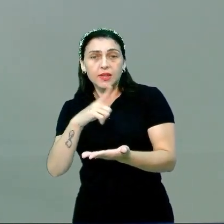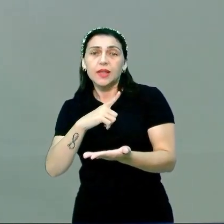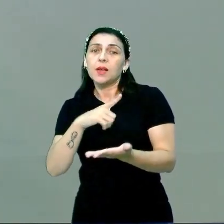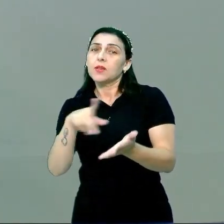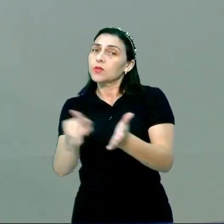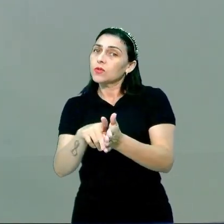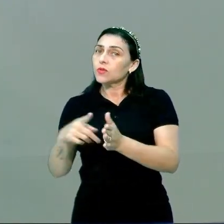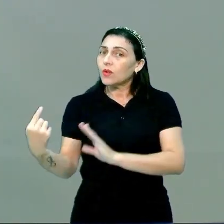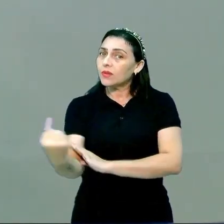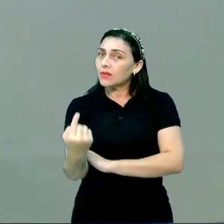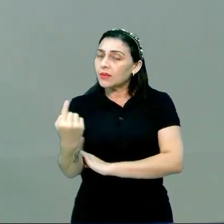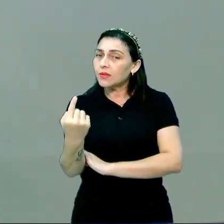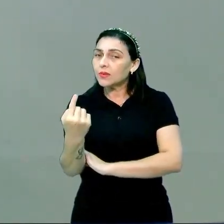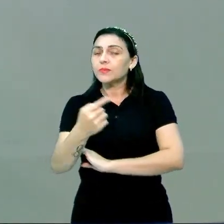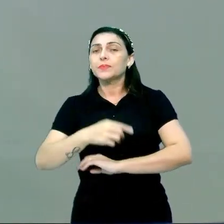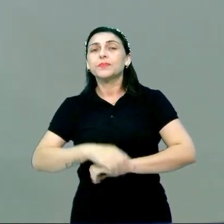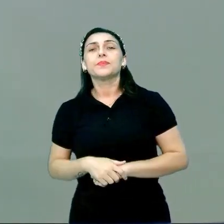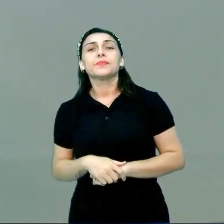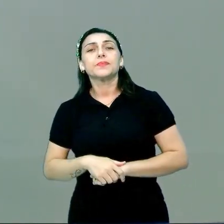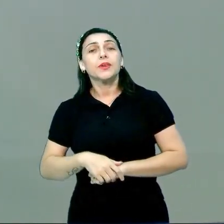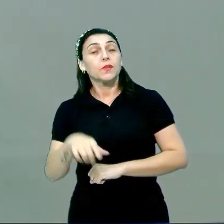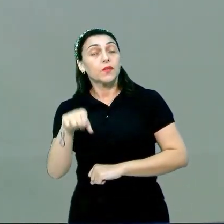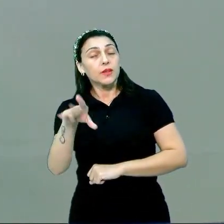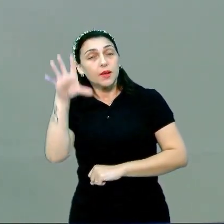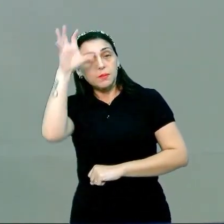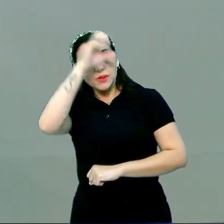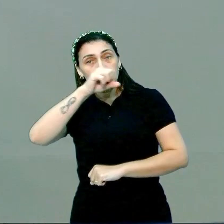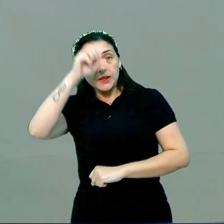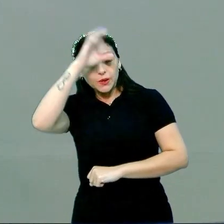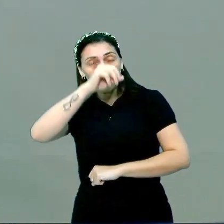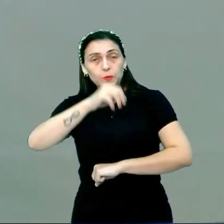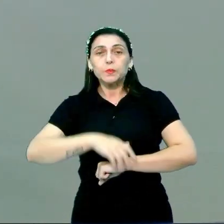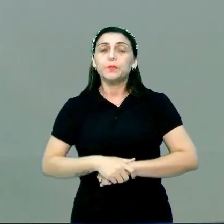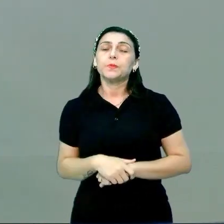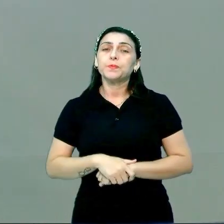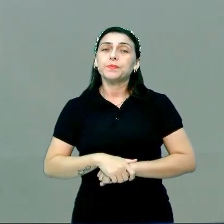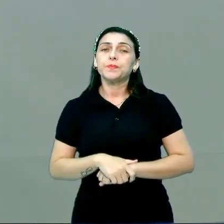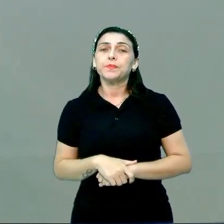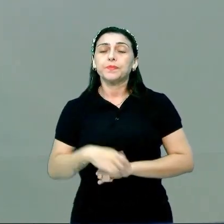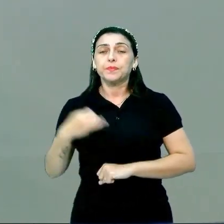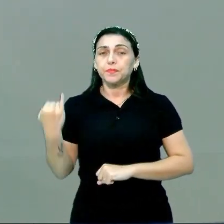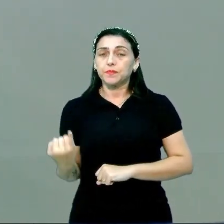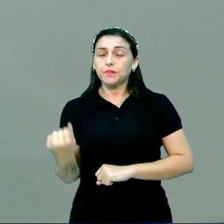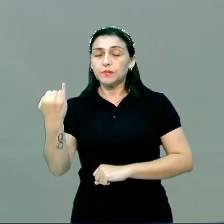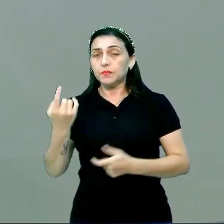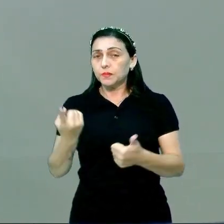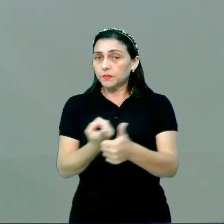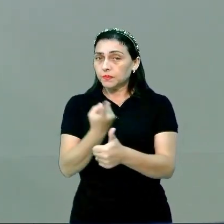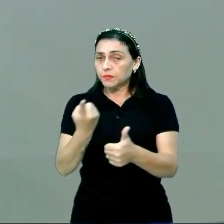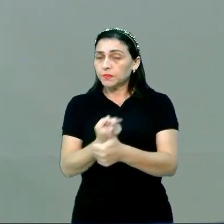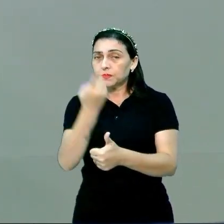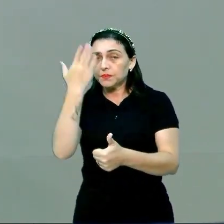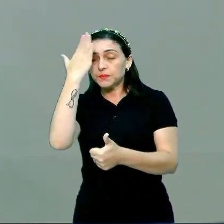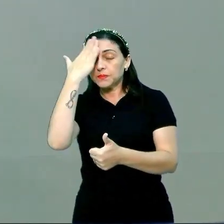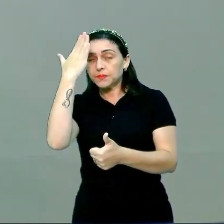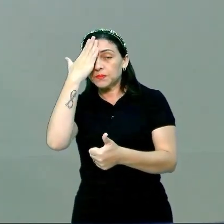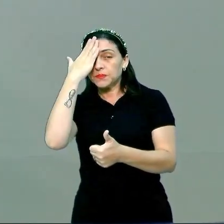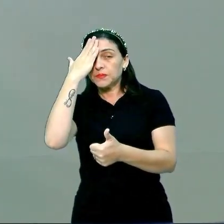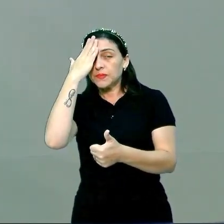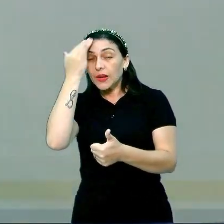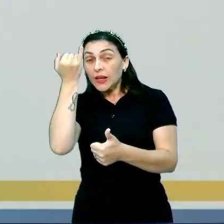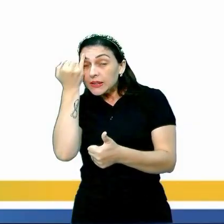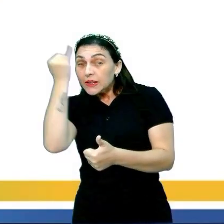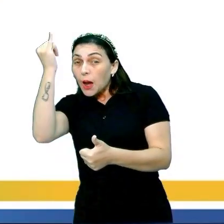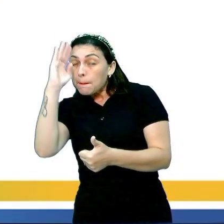você e você mesmo, né? E tudo aquilo que você aprendeu, tá? Então é importante você primeiro entender, extrair a